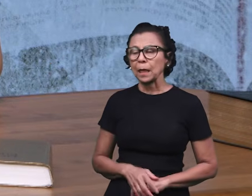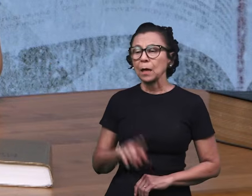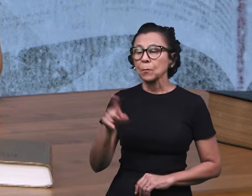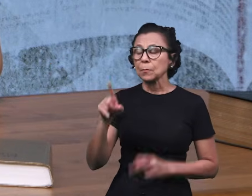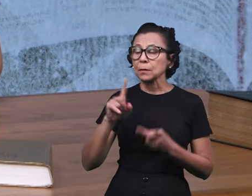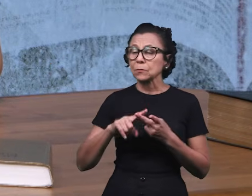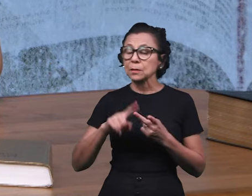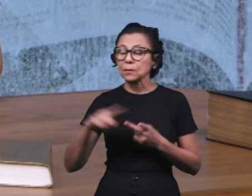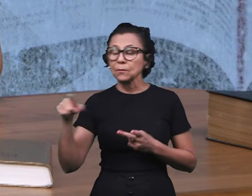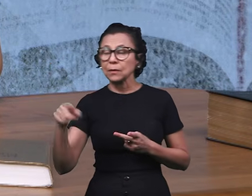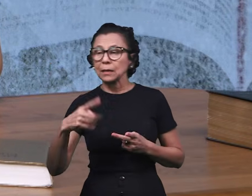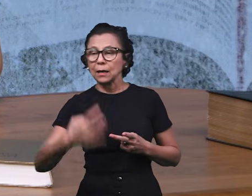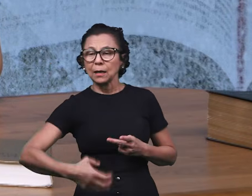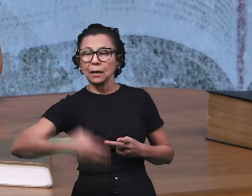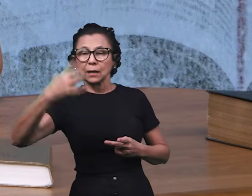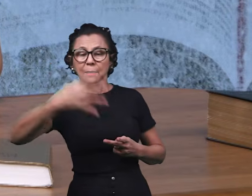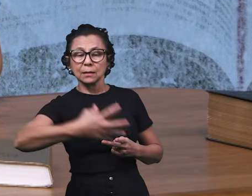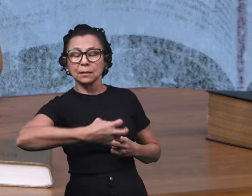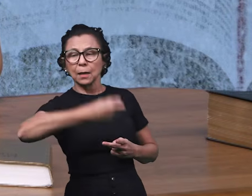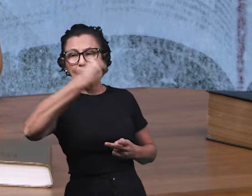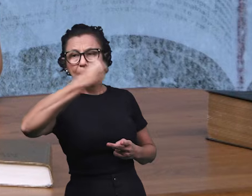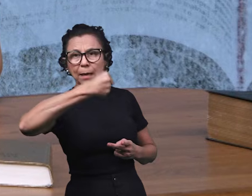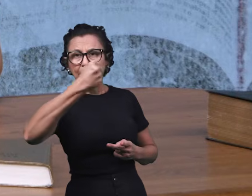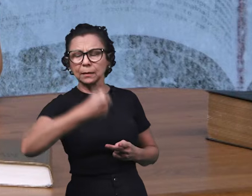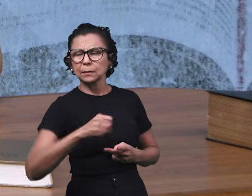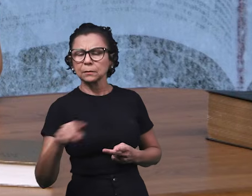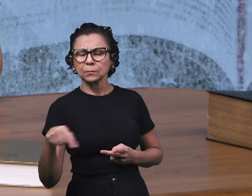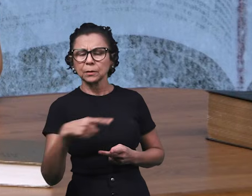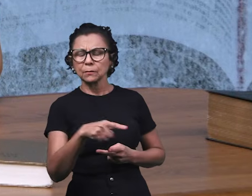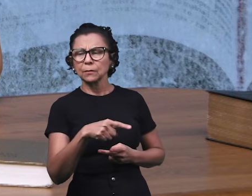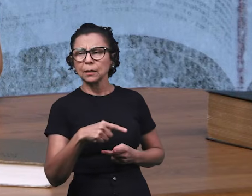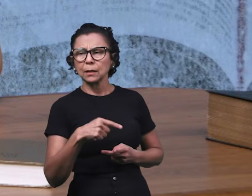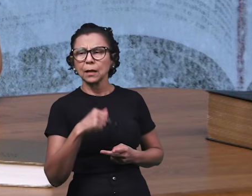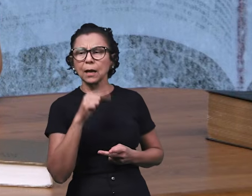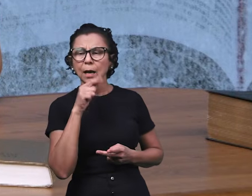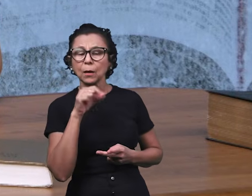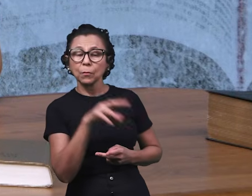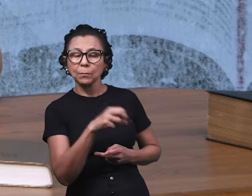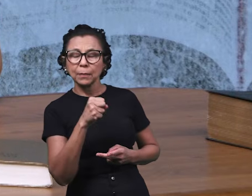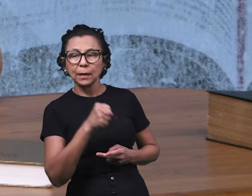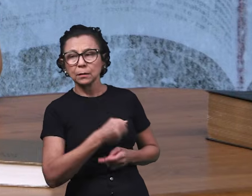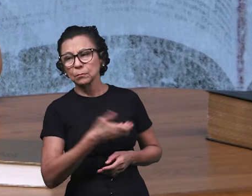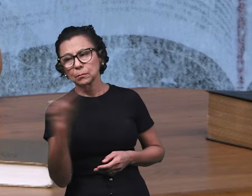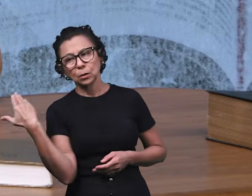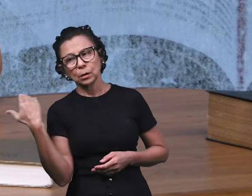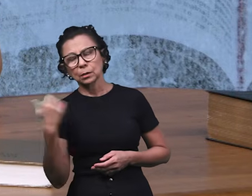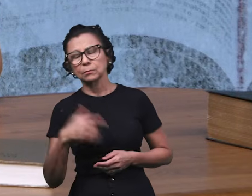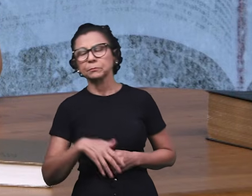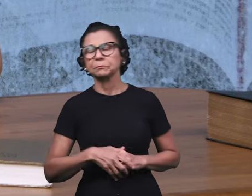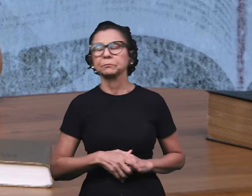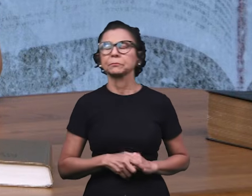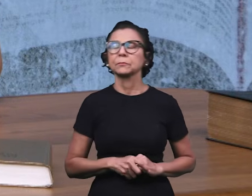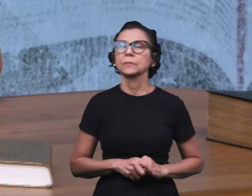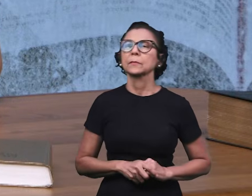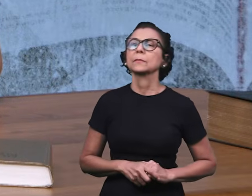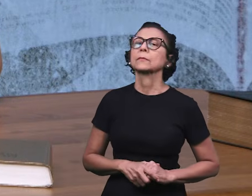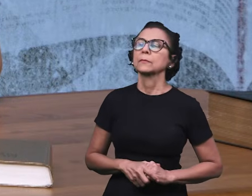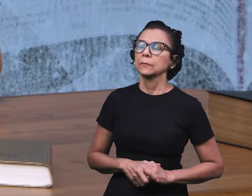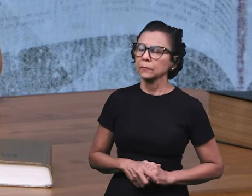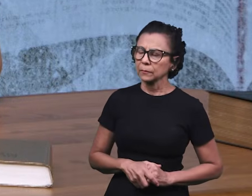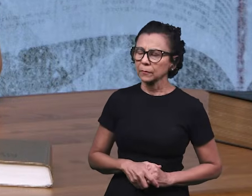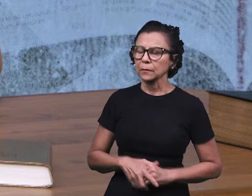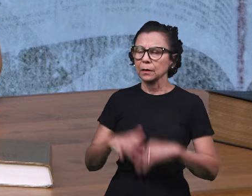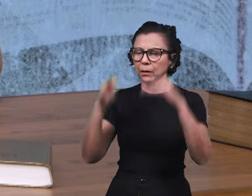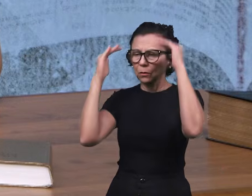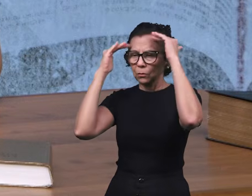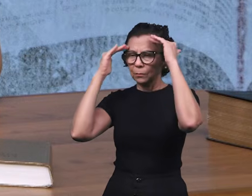sua cabeceira e a bilha da água e vamos-nos. Tomou, pois, Davi a lança e a bilha da água